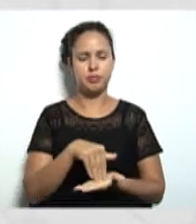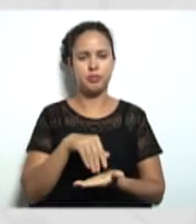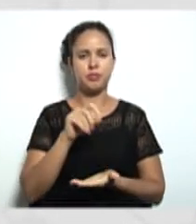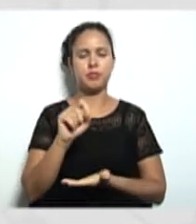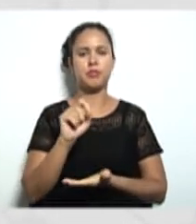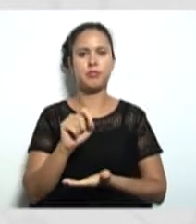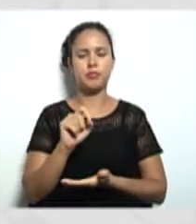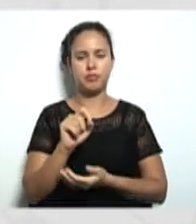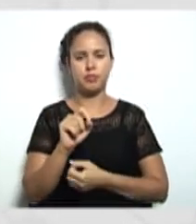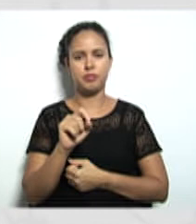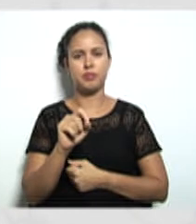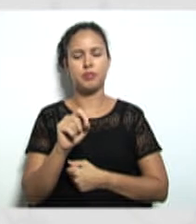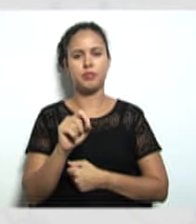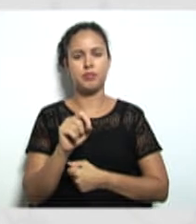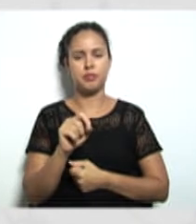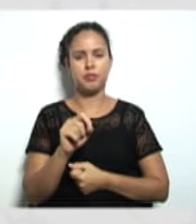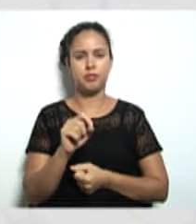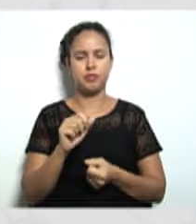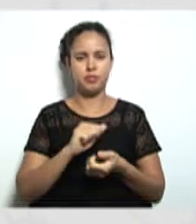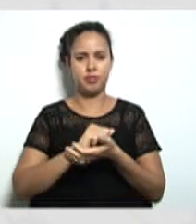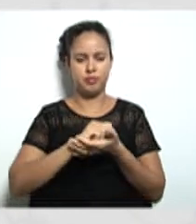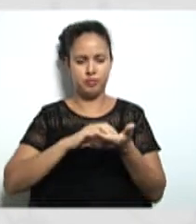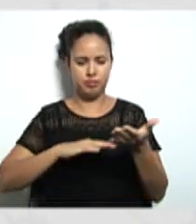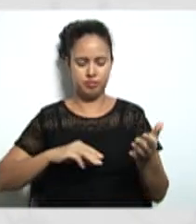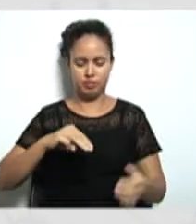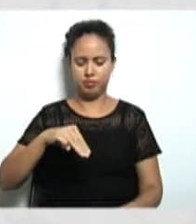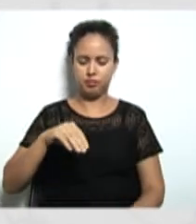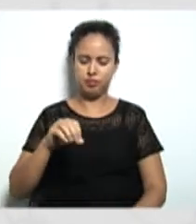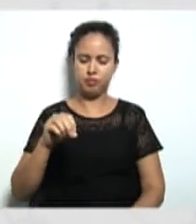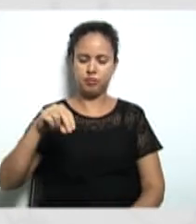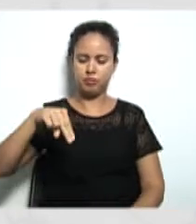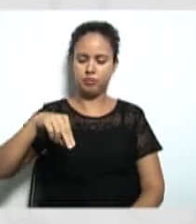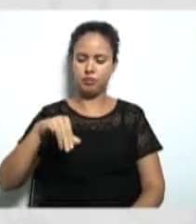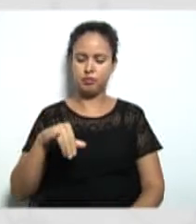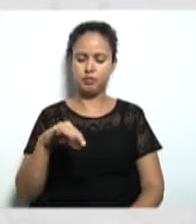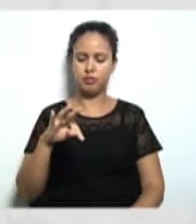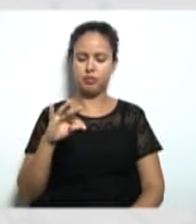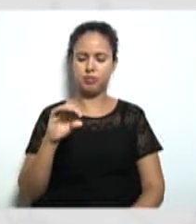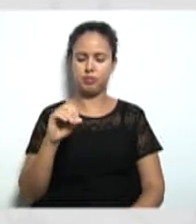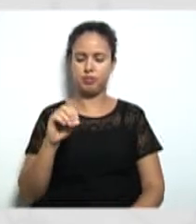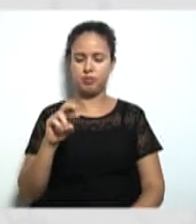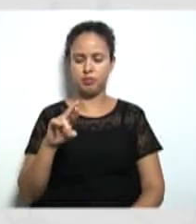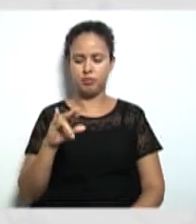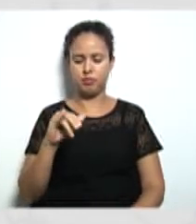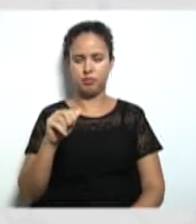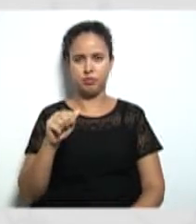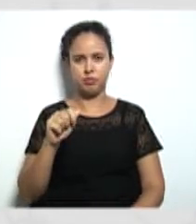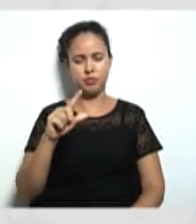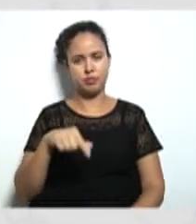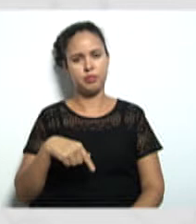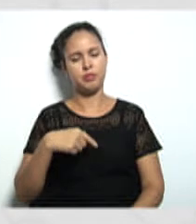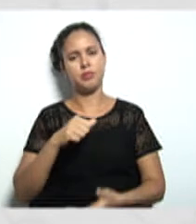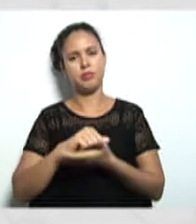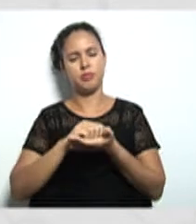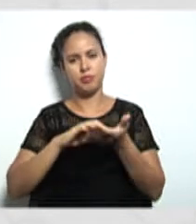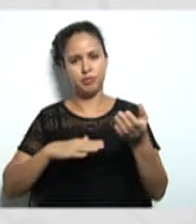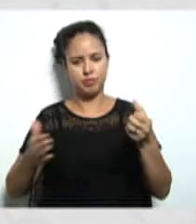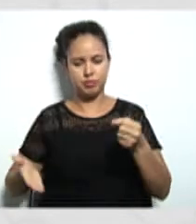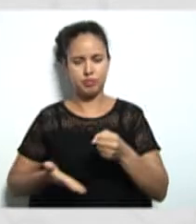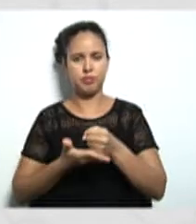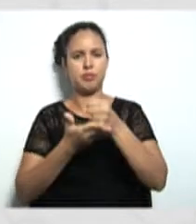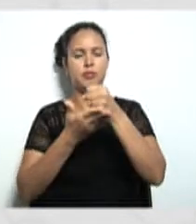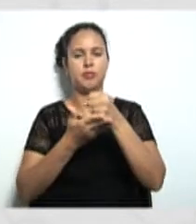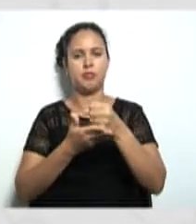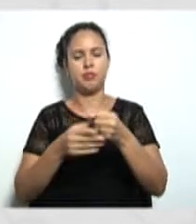menos importante, as atividades de monitoria. Essas atividades são atividades de apoio aos professores de disciplinas